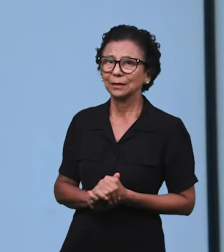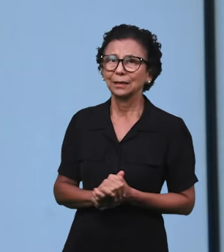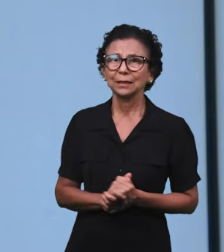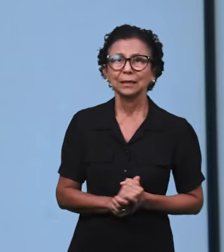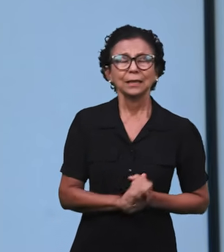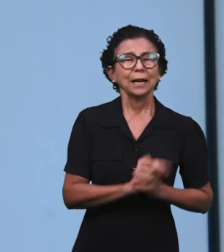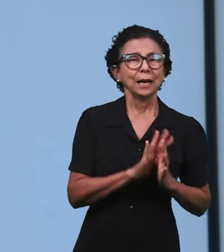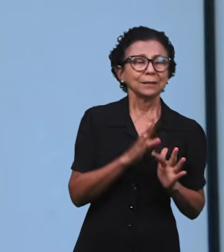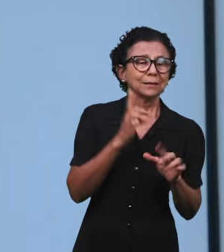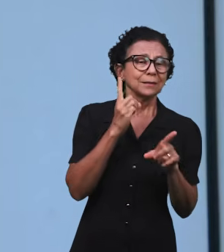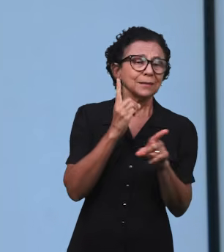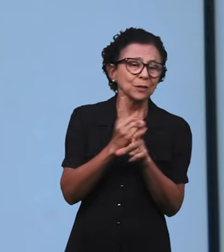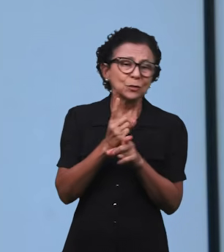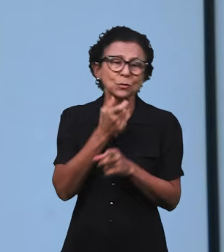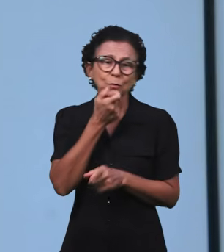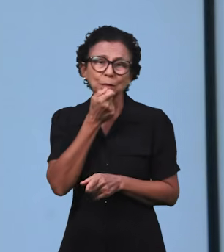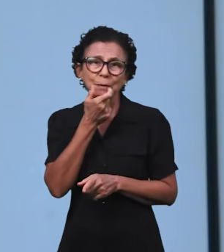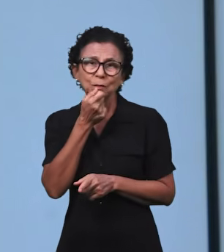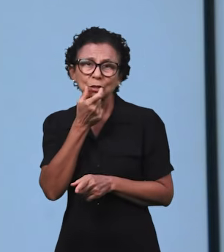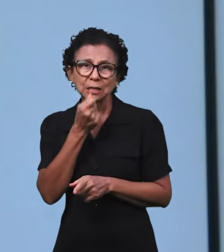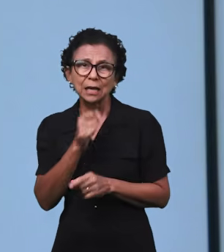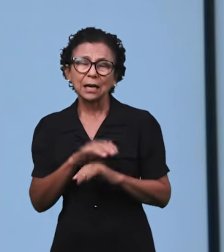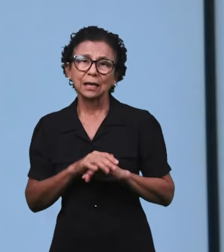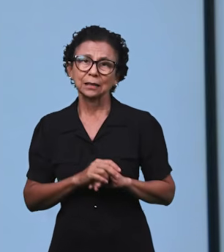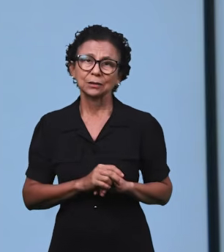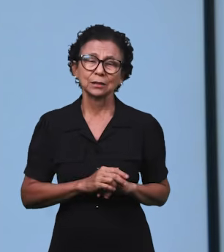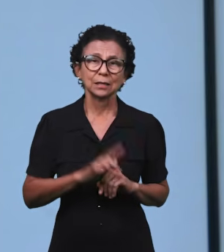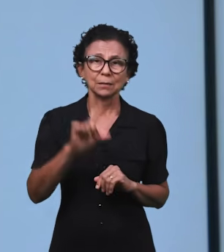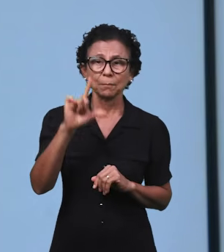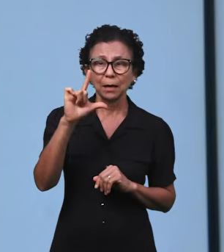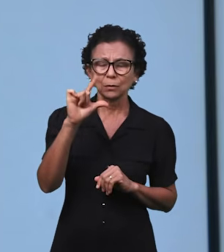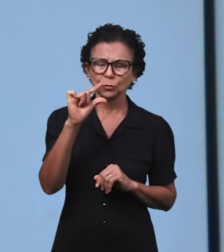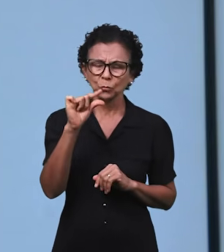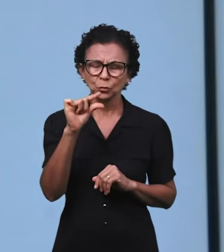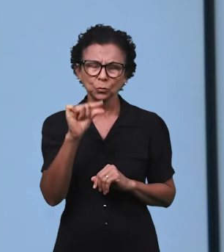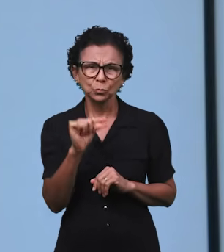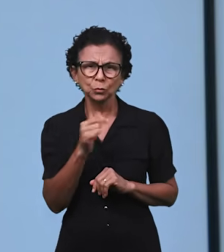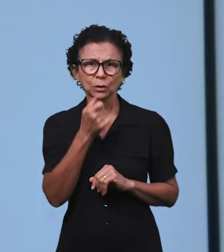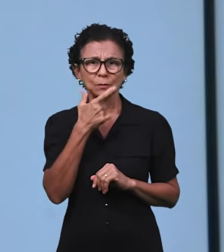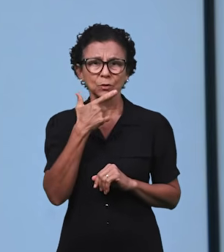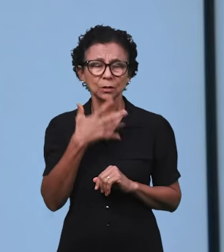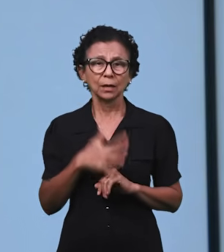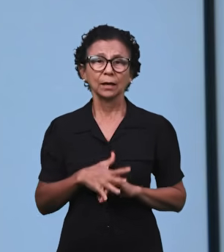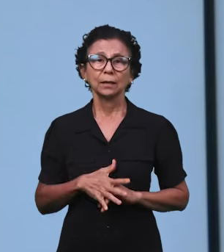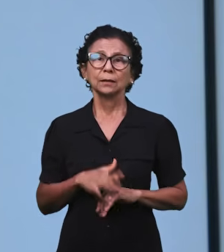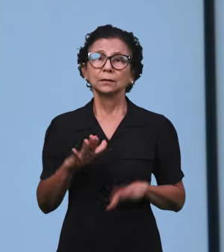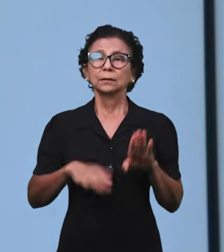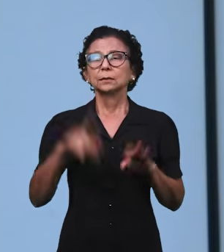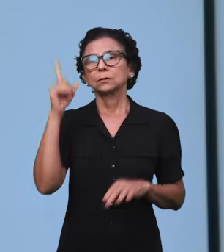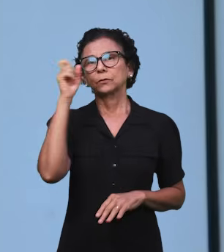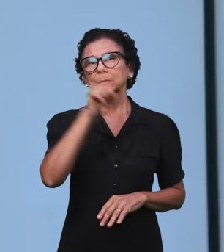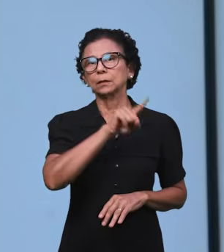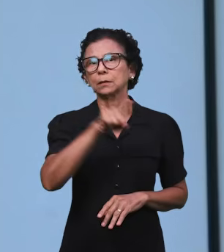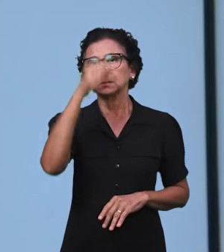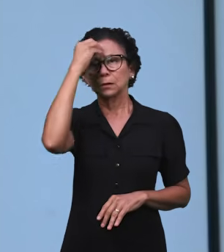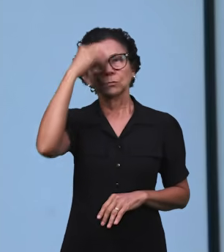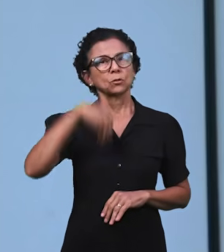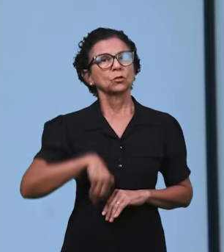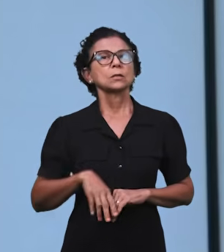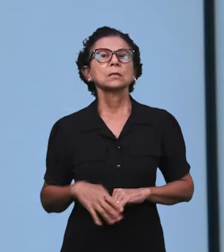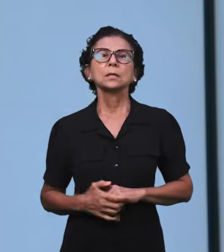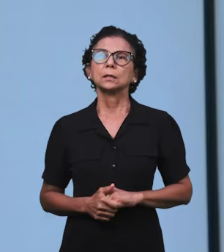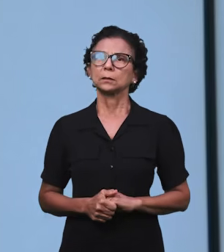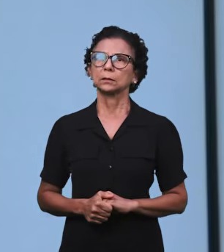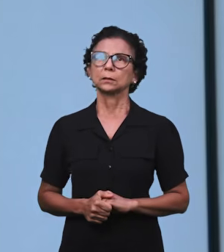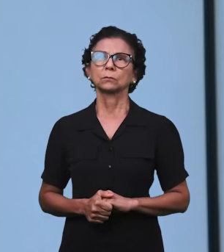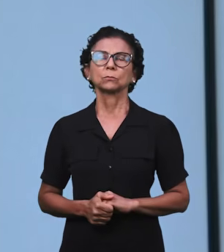para o paciente, adequar a dose, às vezes pode ser um pouco custoso, um pouco trabalhoso, mas não desista e nem de